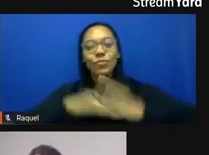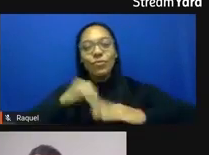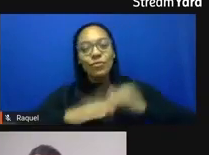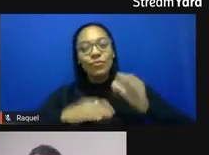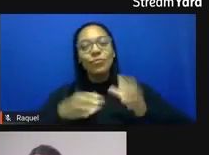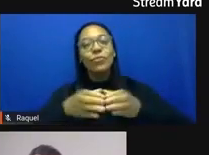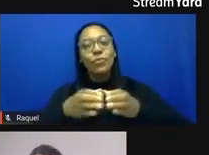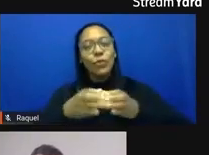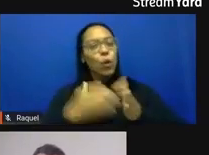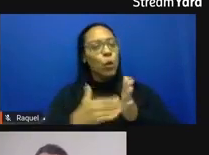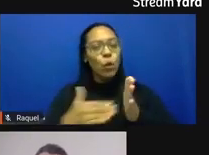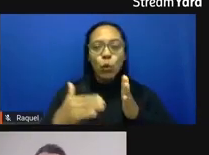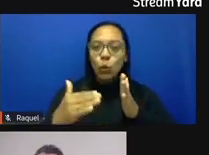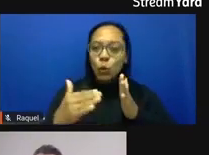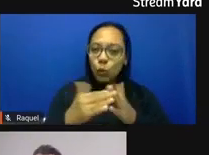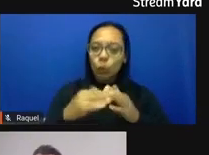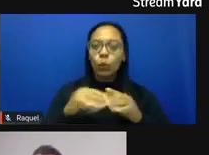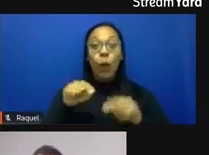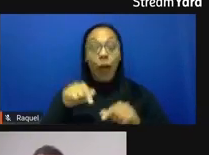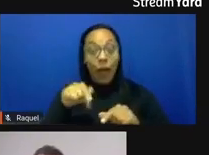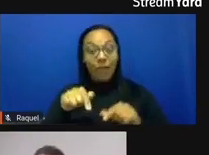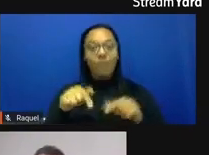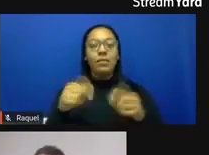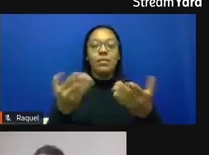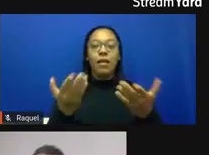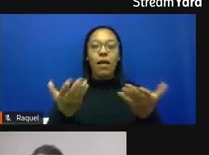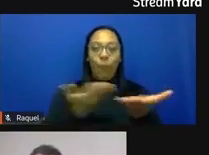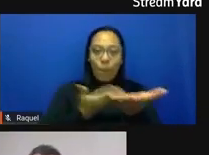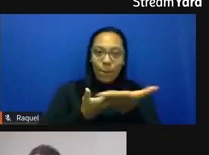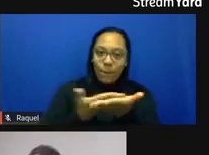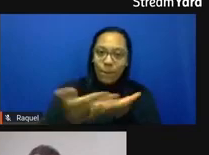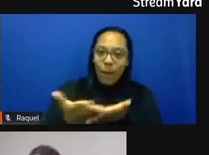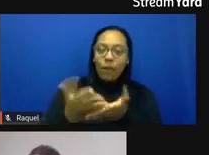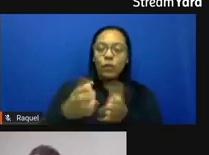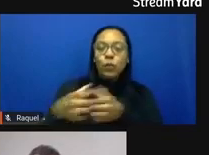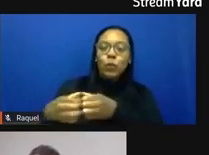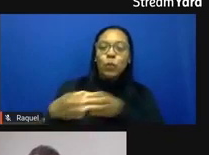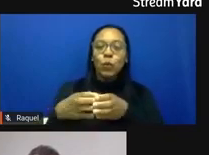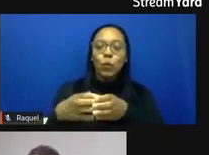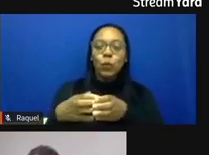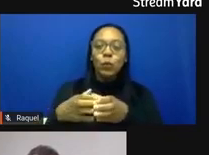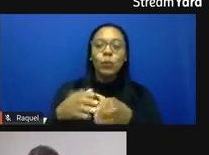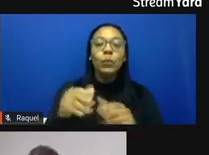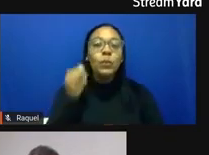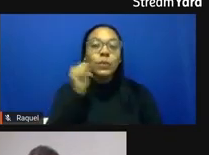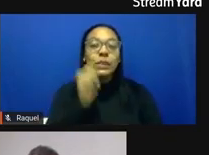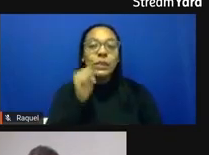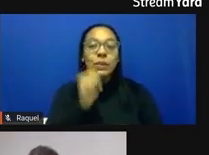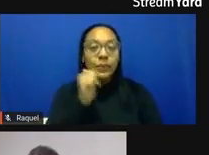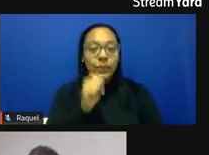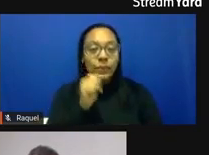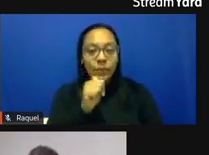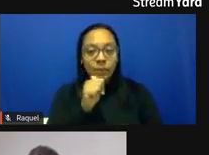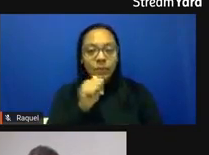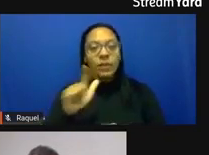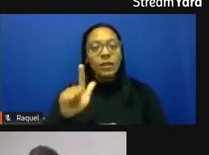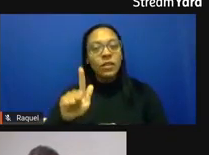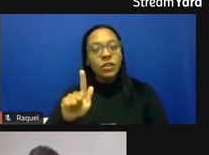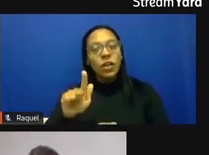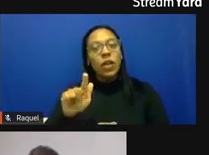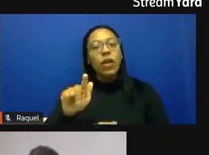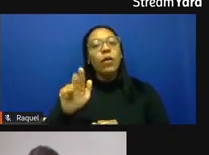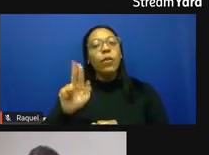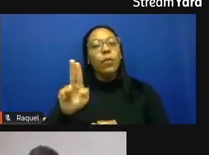feito coletivamente. Essa iniciativa é uma iniciativa do grupo de mulheres, né? Do GEUMA, Grupo